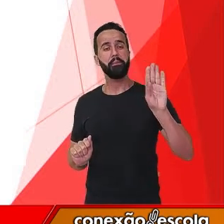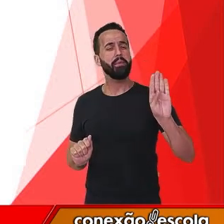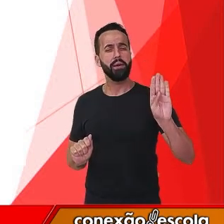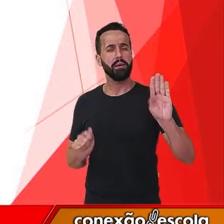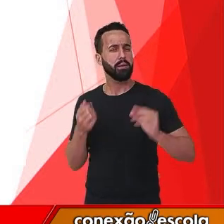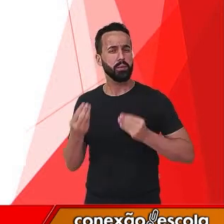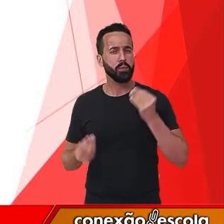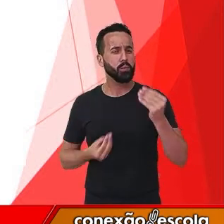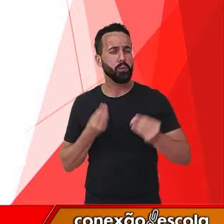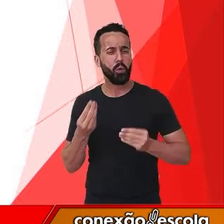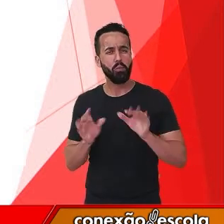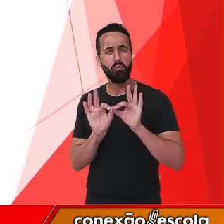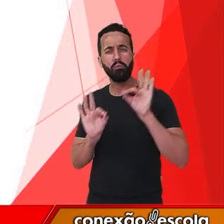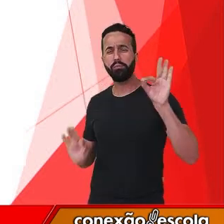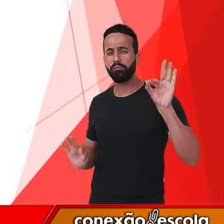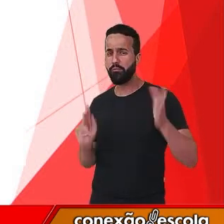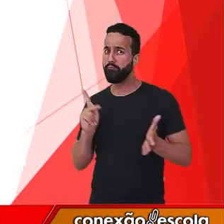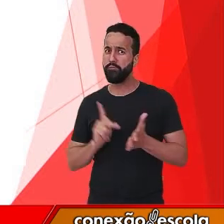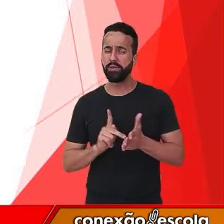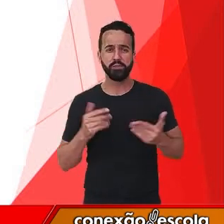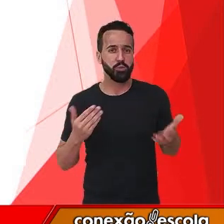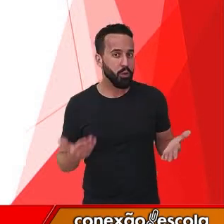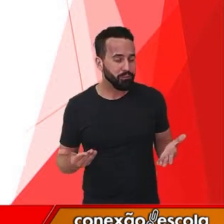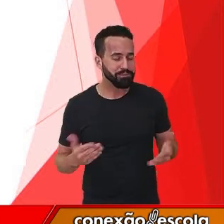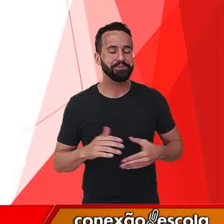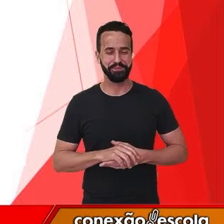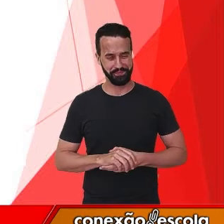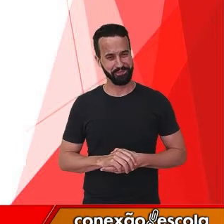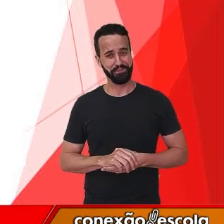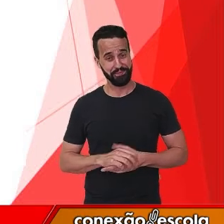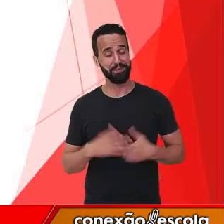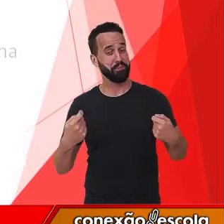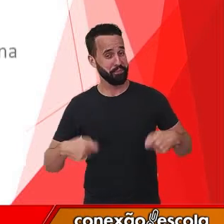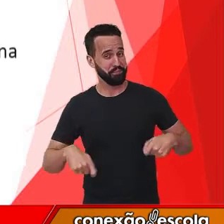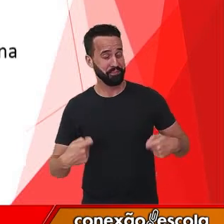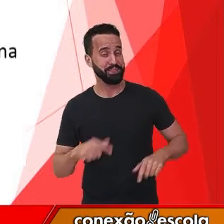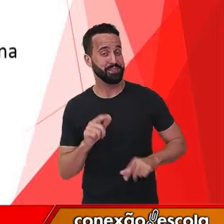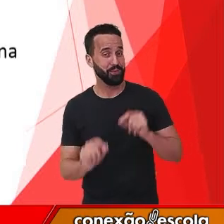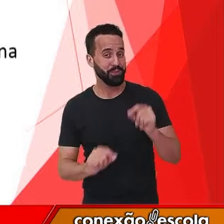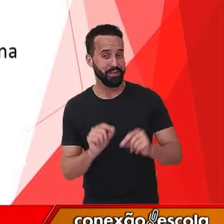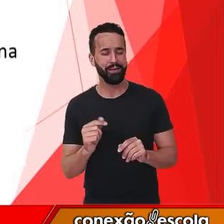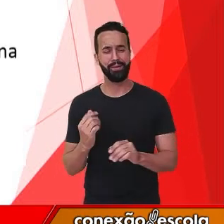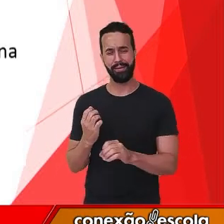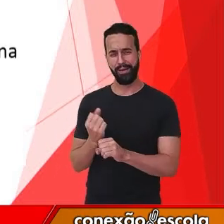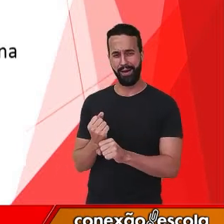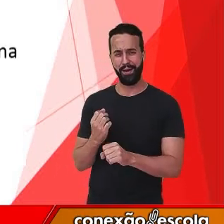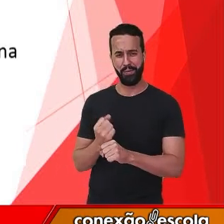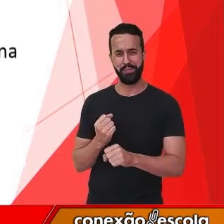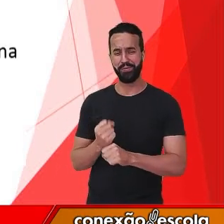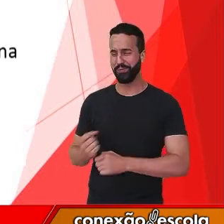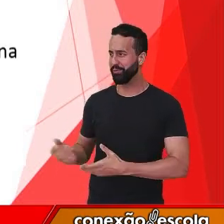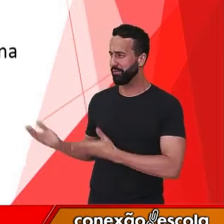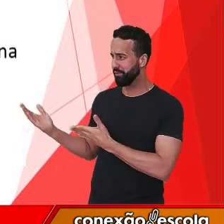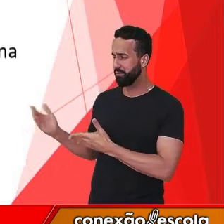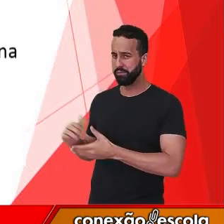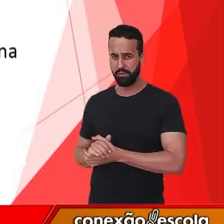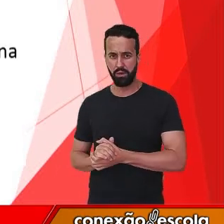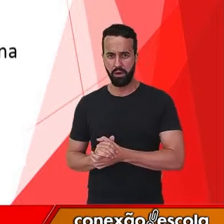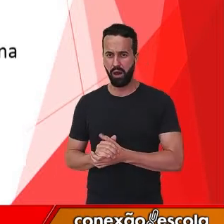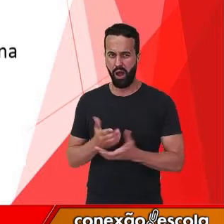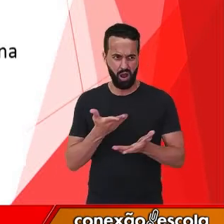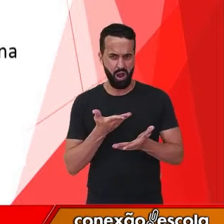seria aí a distância real e nós temos que fazer um pequeno cálculo professor é aula de